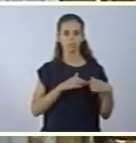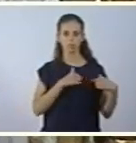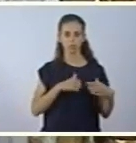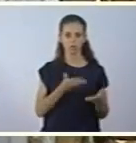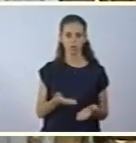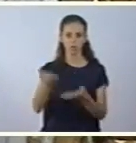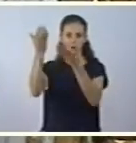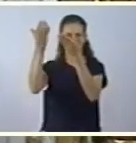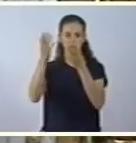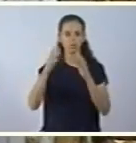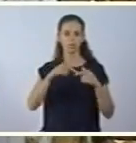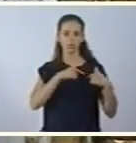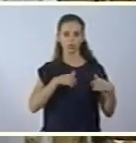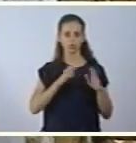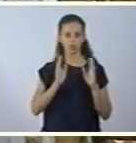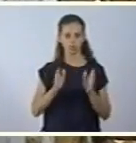Corações ao alto.